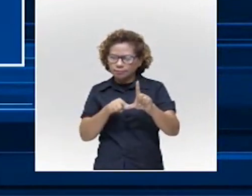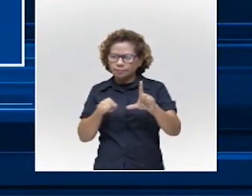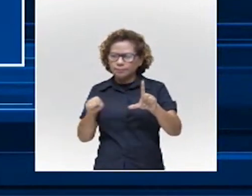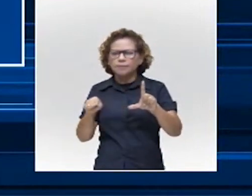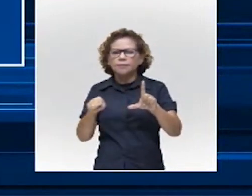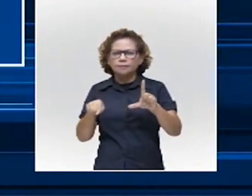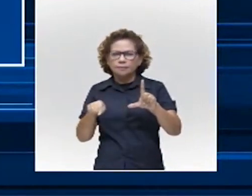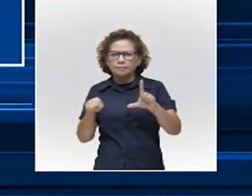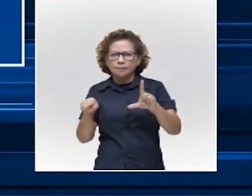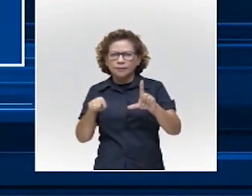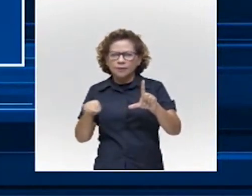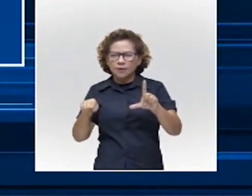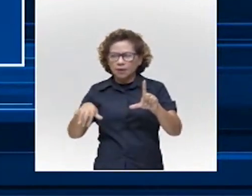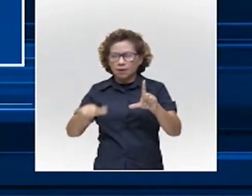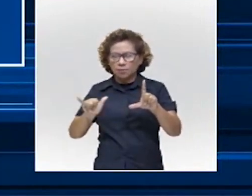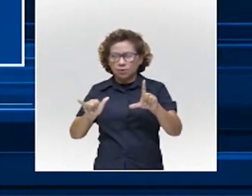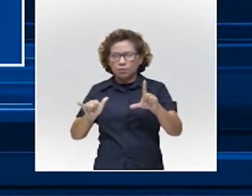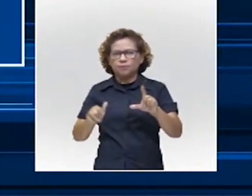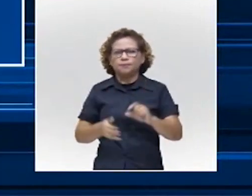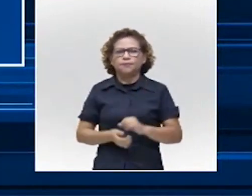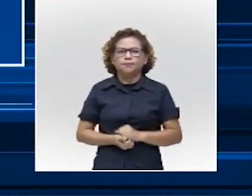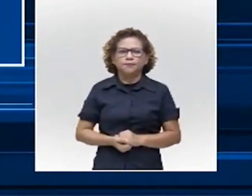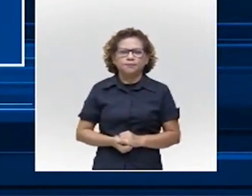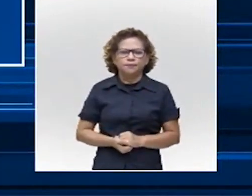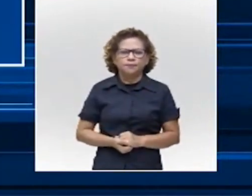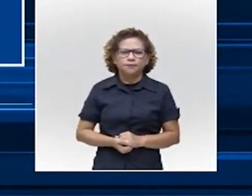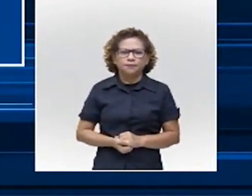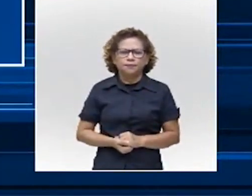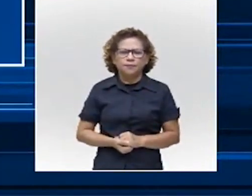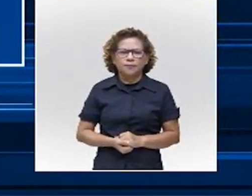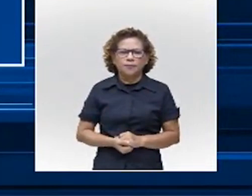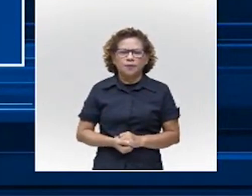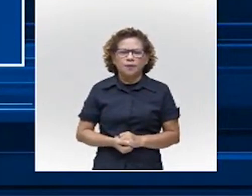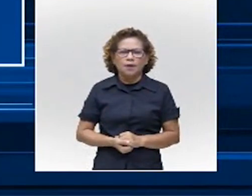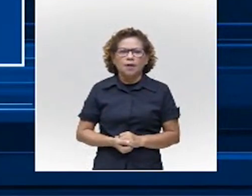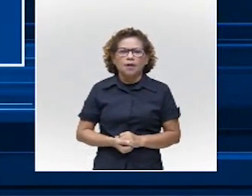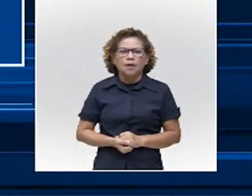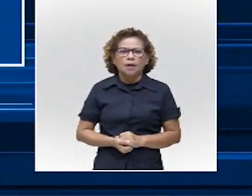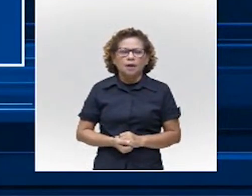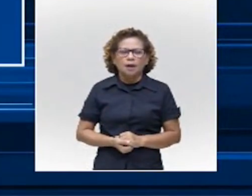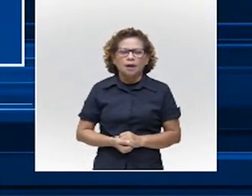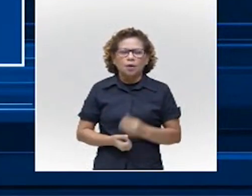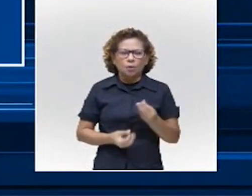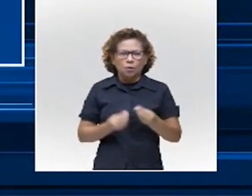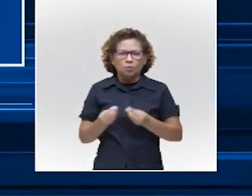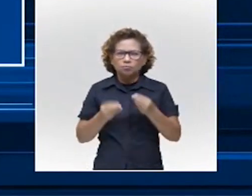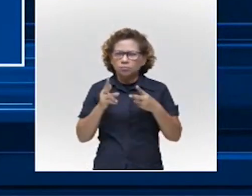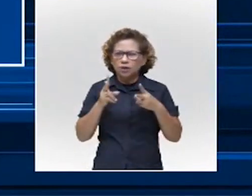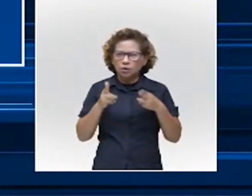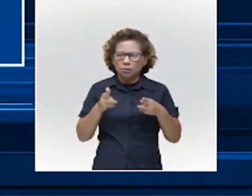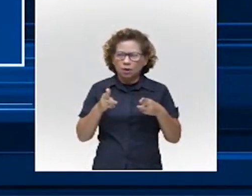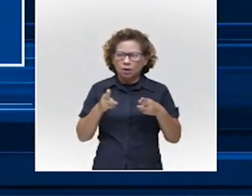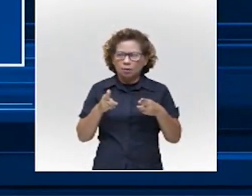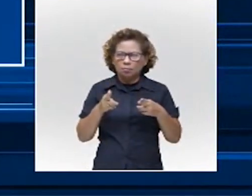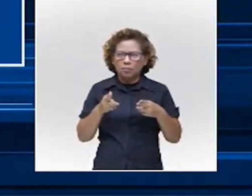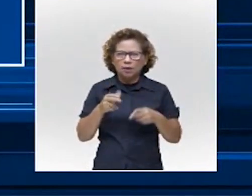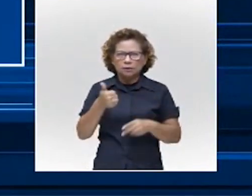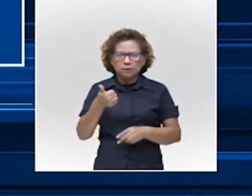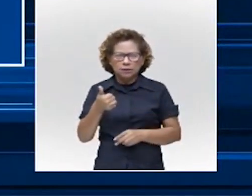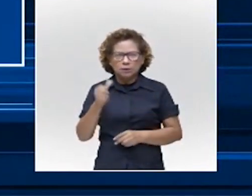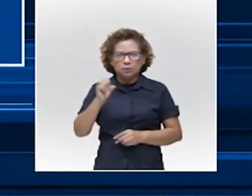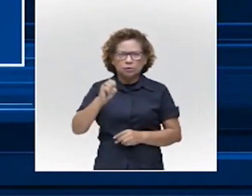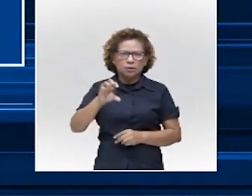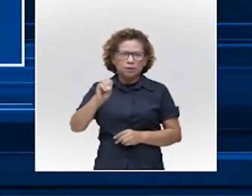Como a soma dos ângulos de um triângulo tem que ser igual a 180 graus e nós já temos um ângulo